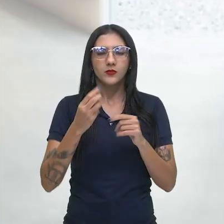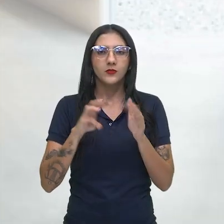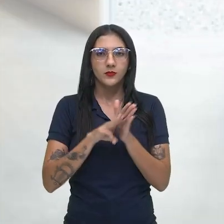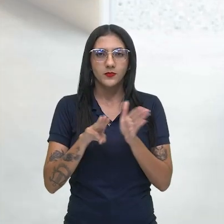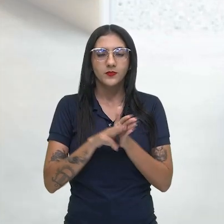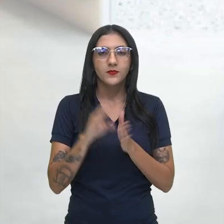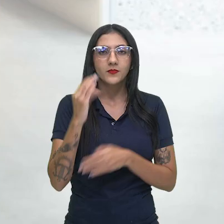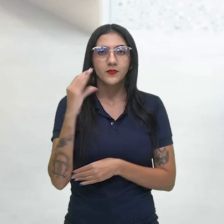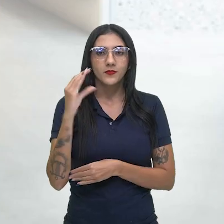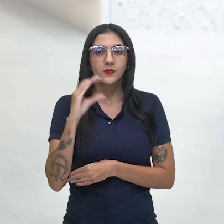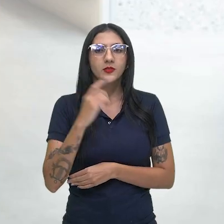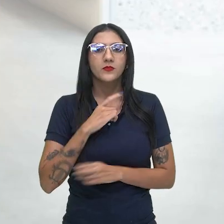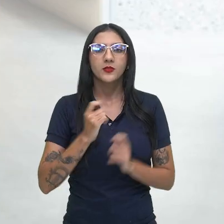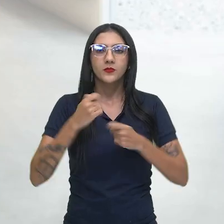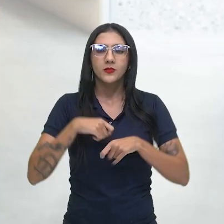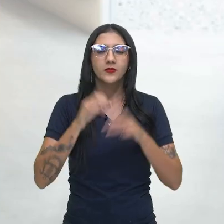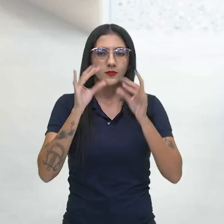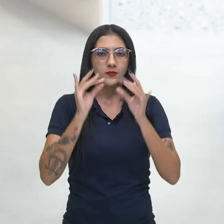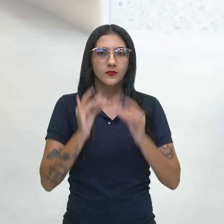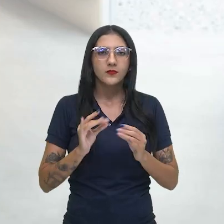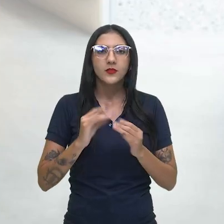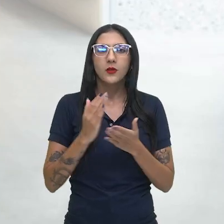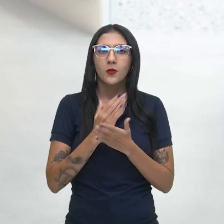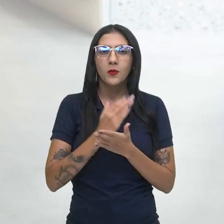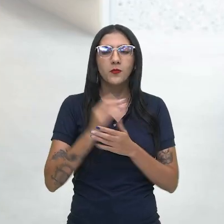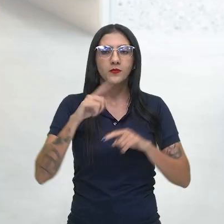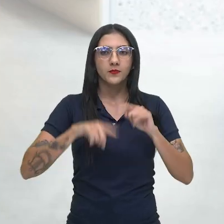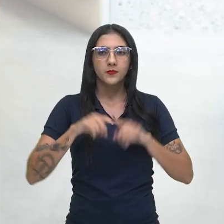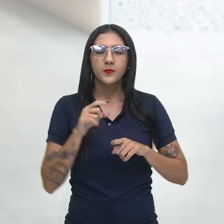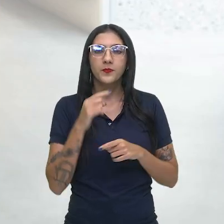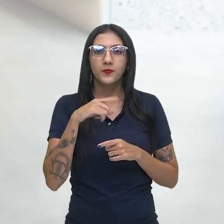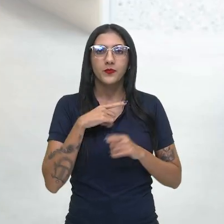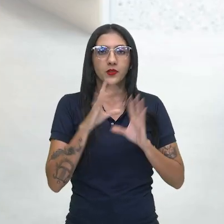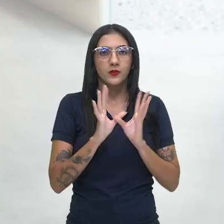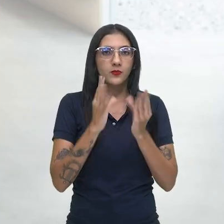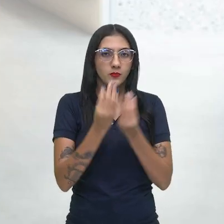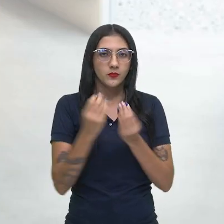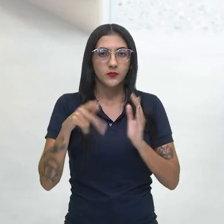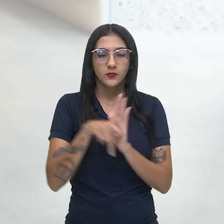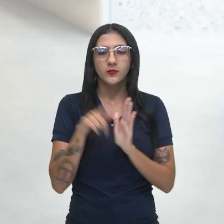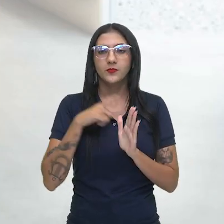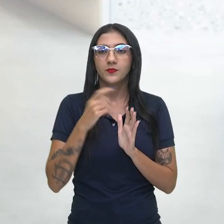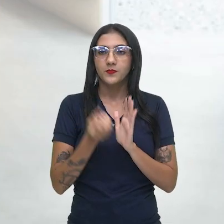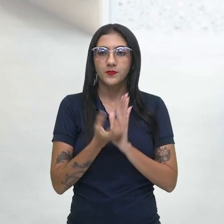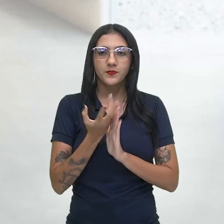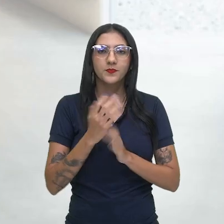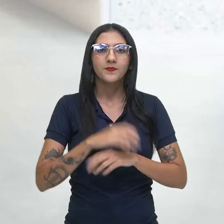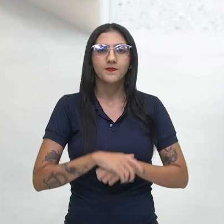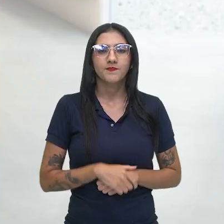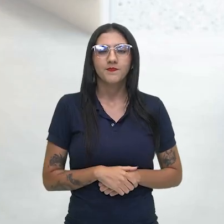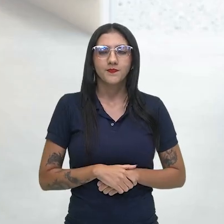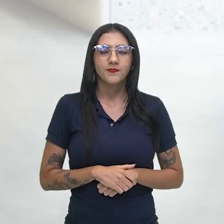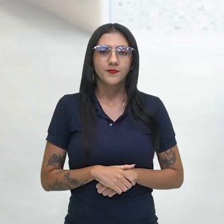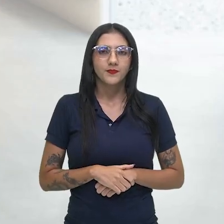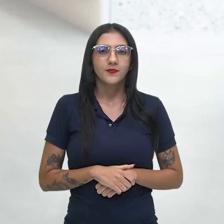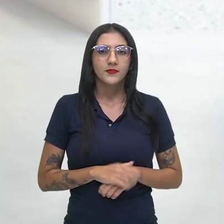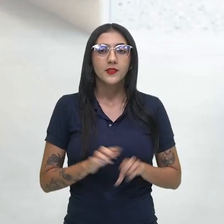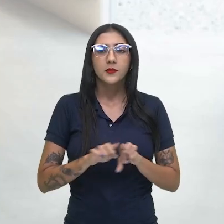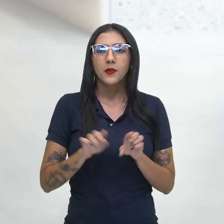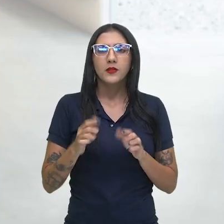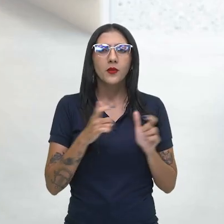um determinado produto, que aquela substância vá para a formulação de um determinado produto. Bacana. Mas onde está